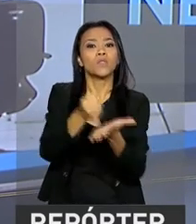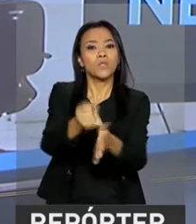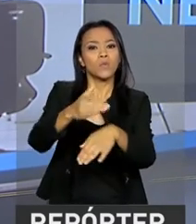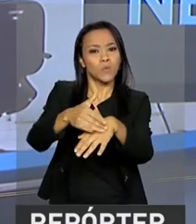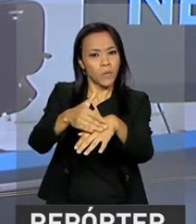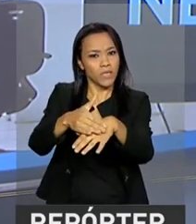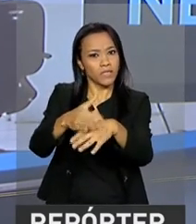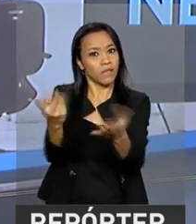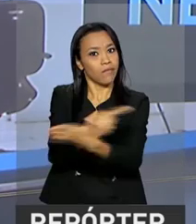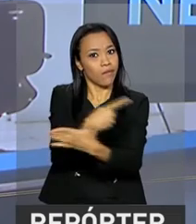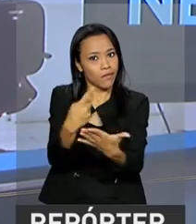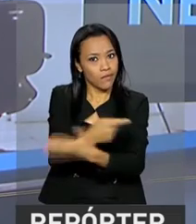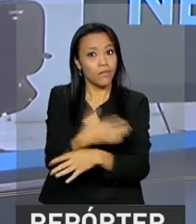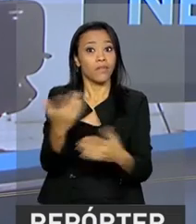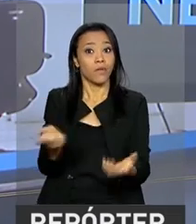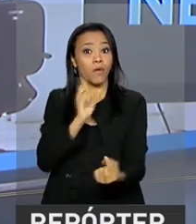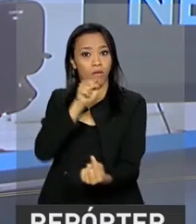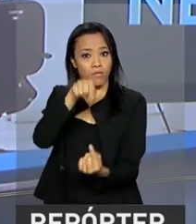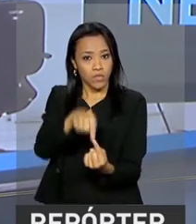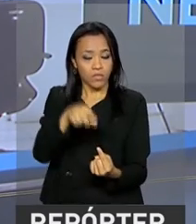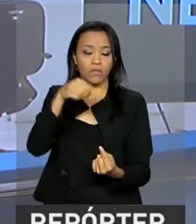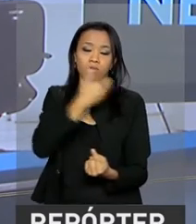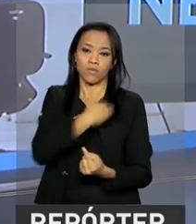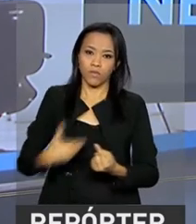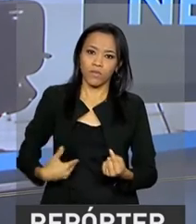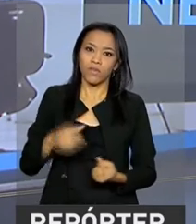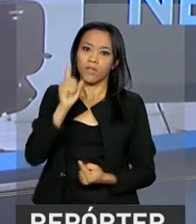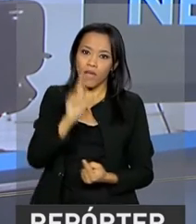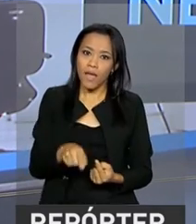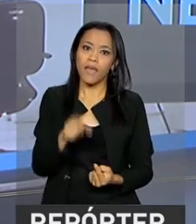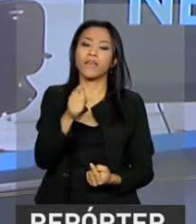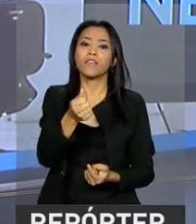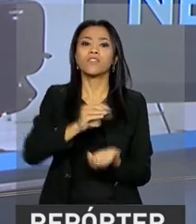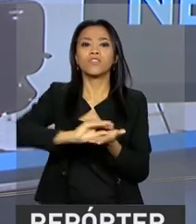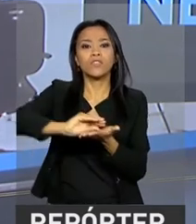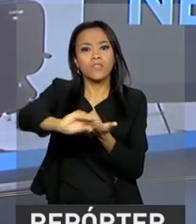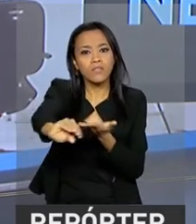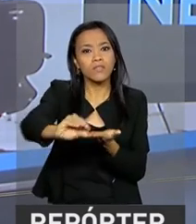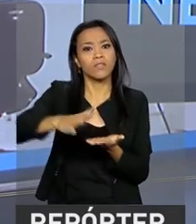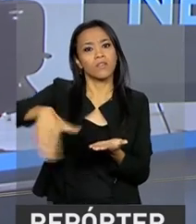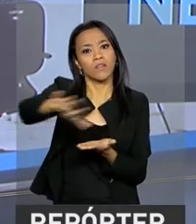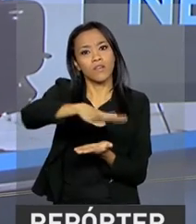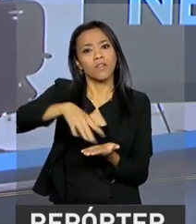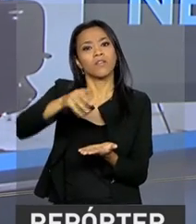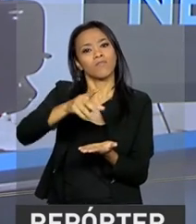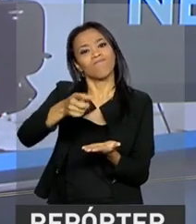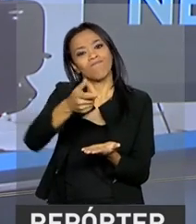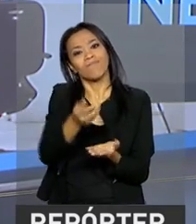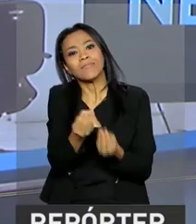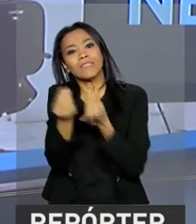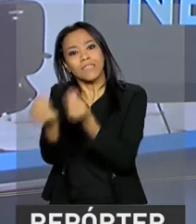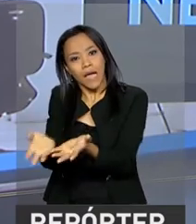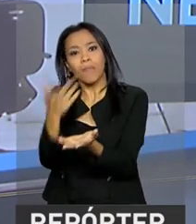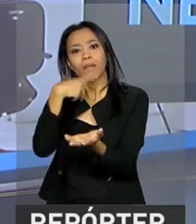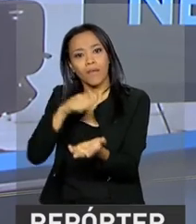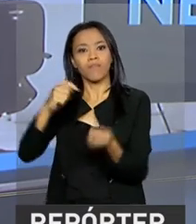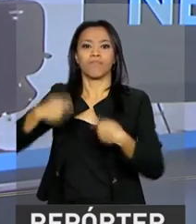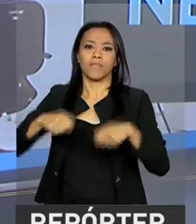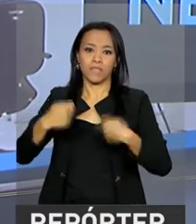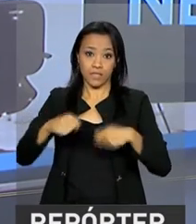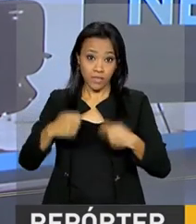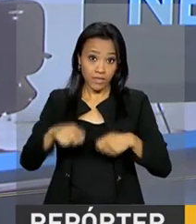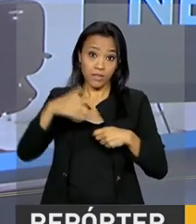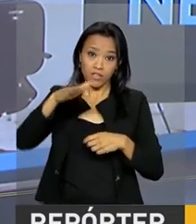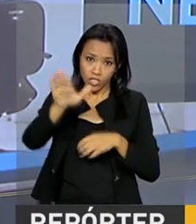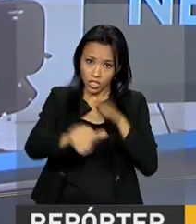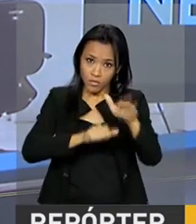irregulares a meta do governo é direcionar os benefícios previdenciários a quem realmente precisa vão ser chamados